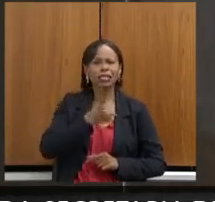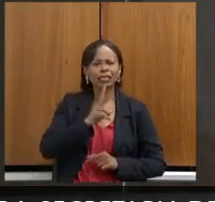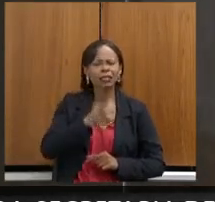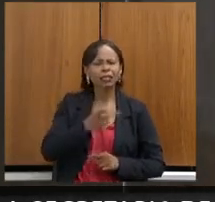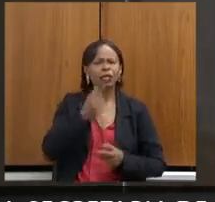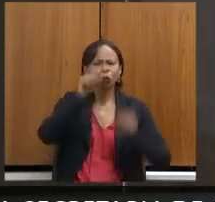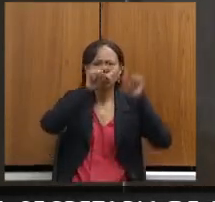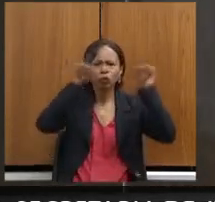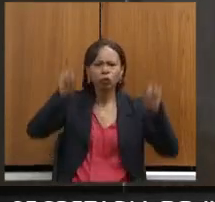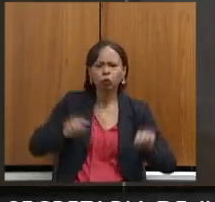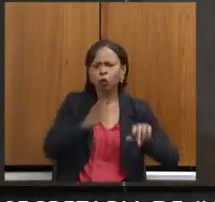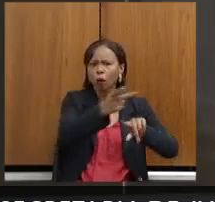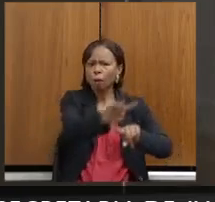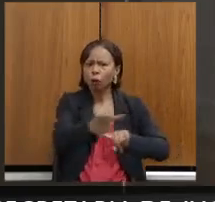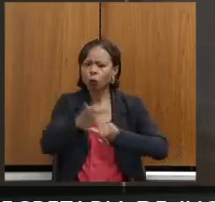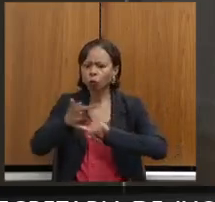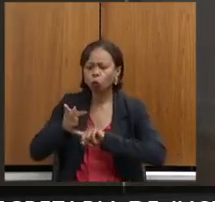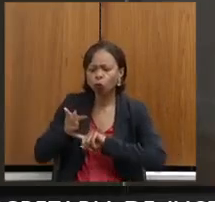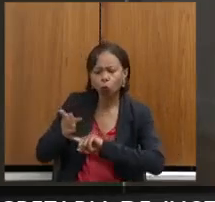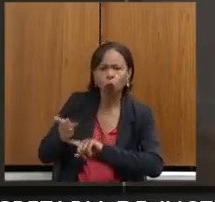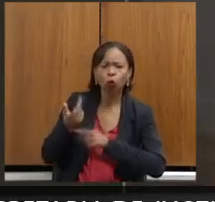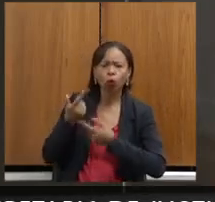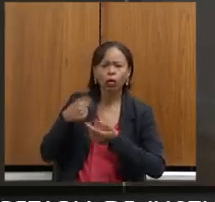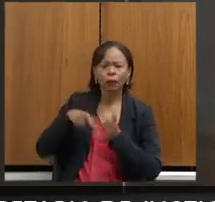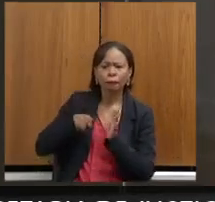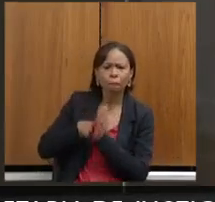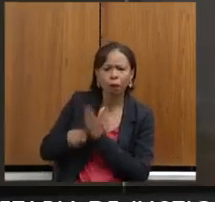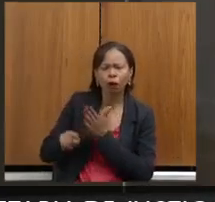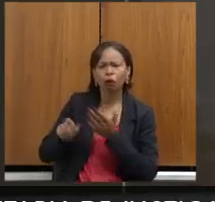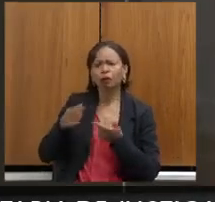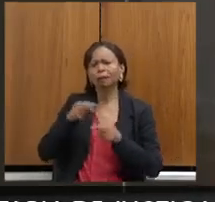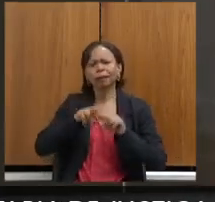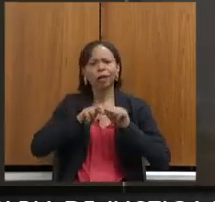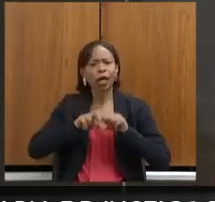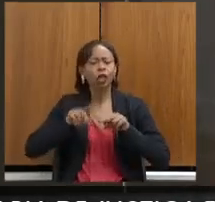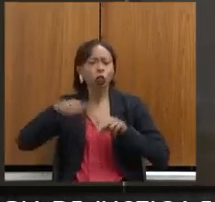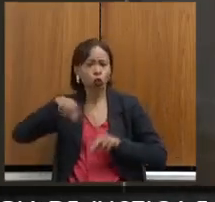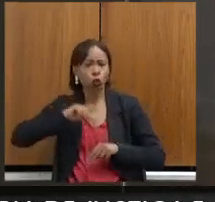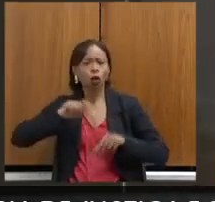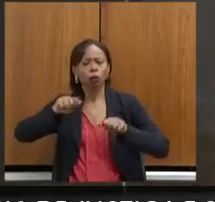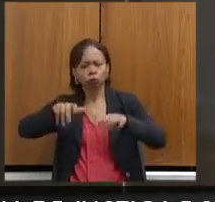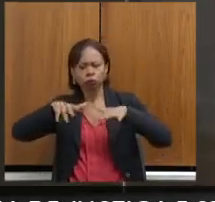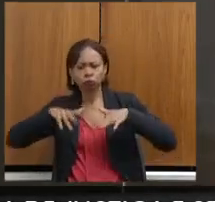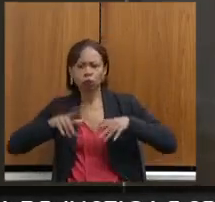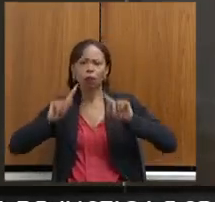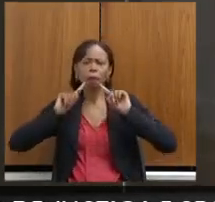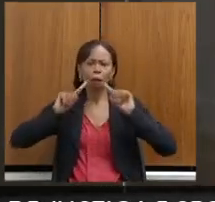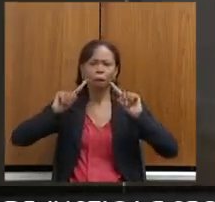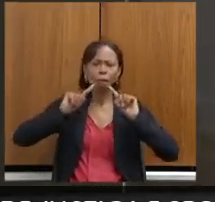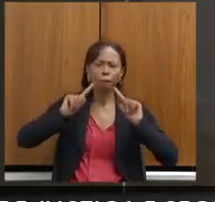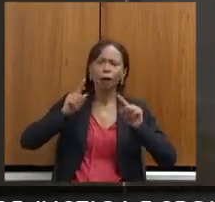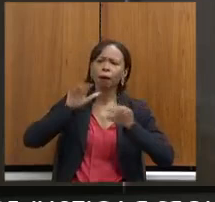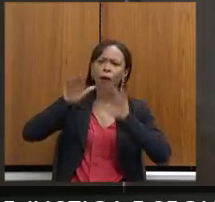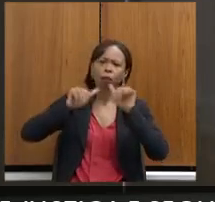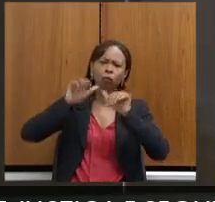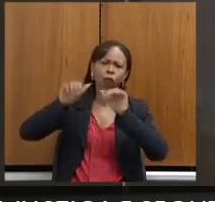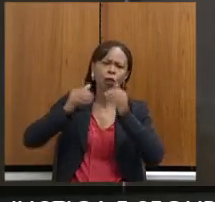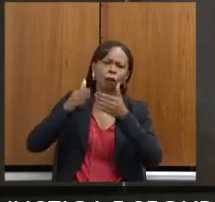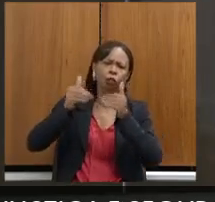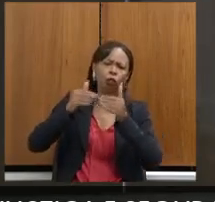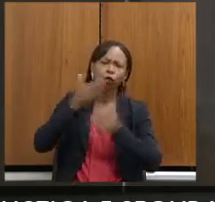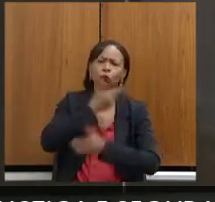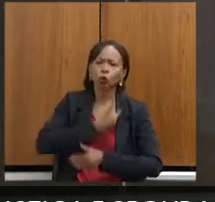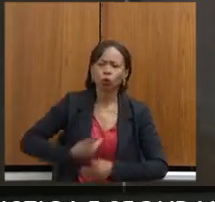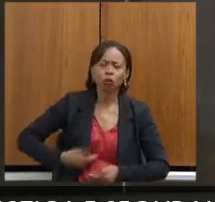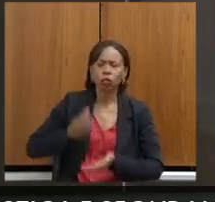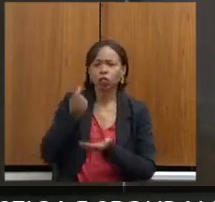servidores em razão de manifestações que nós fazemos e de reivindicações ao governo em relação investimentos o que